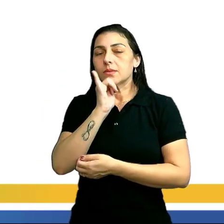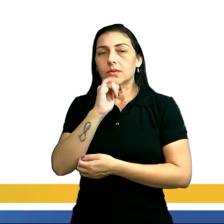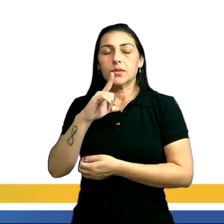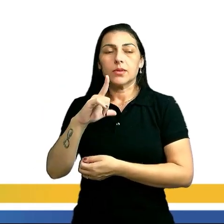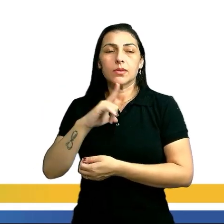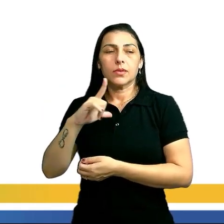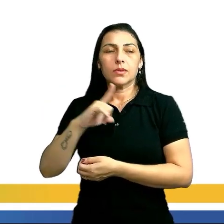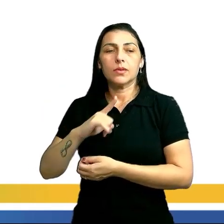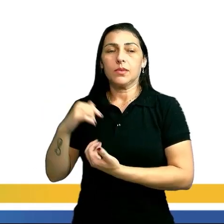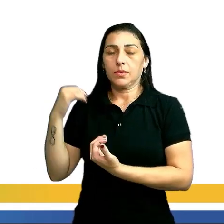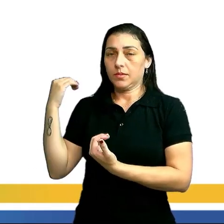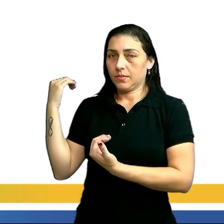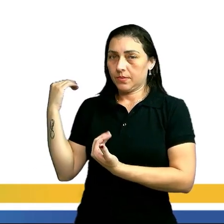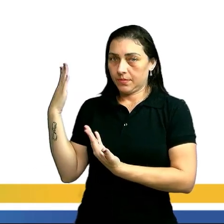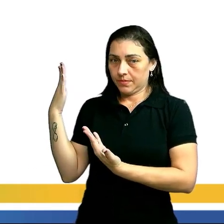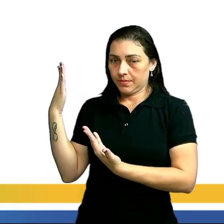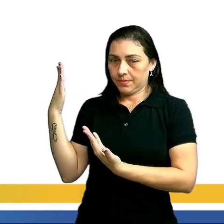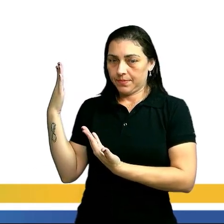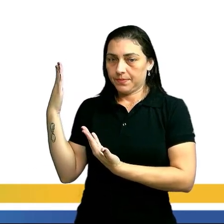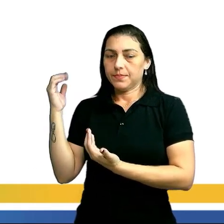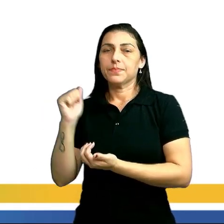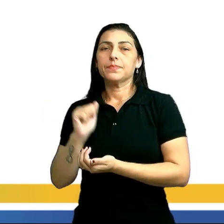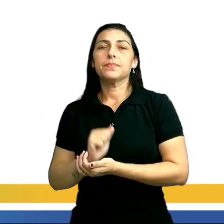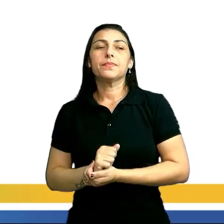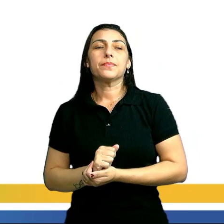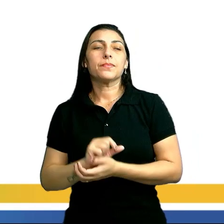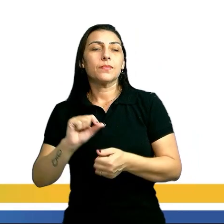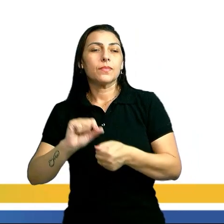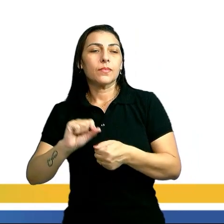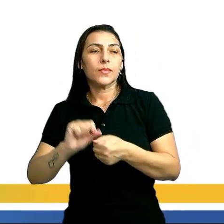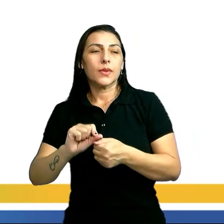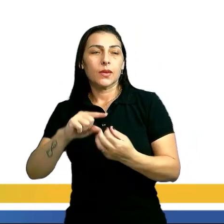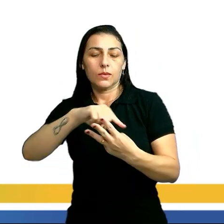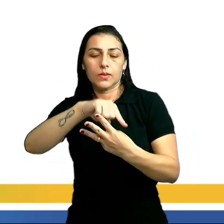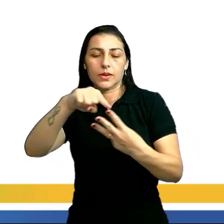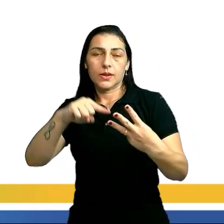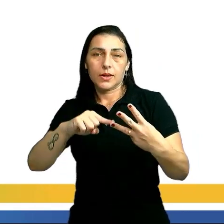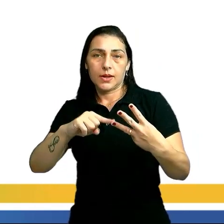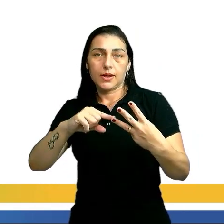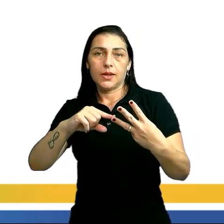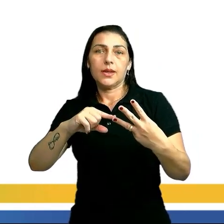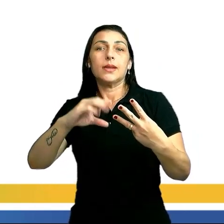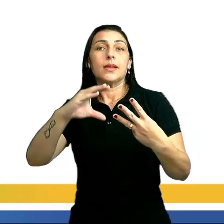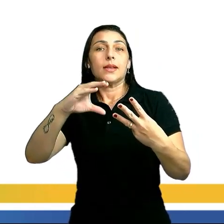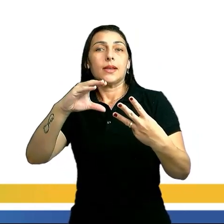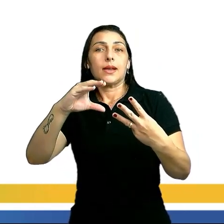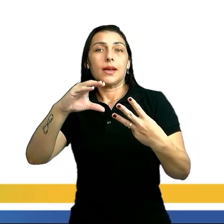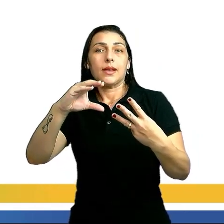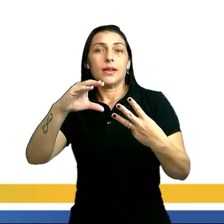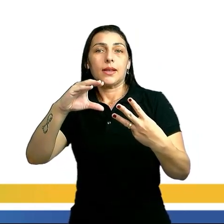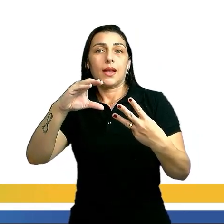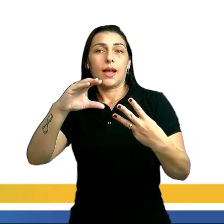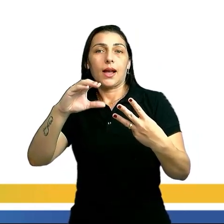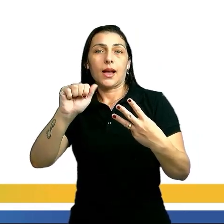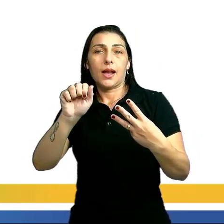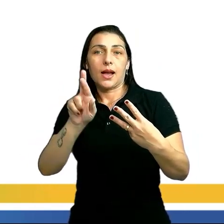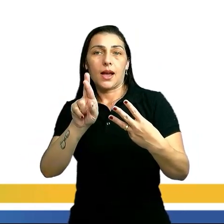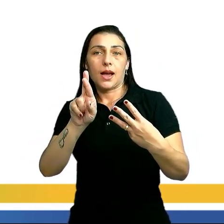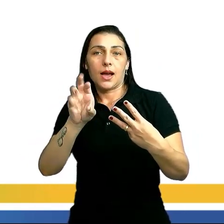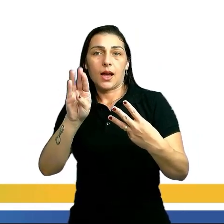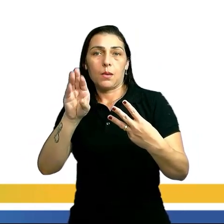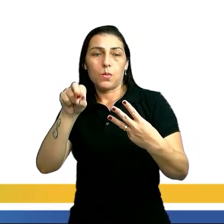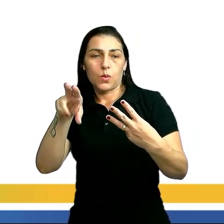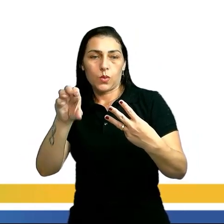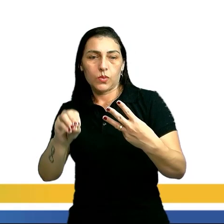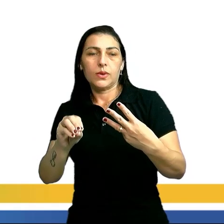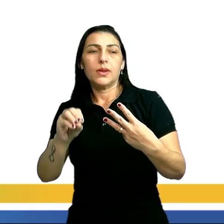temos o polipropileno, formado por 3 carbonos, certo? Com esse